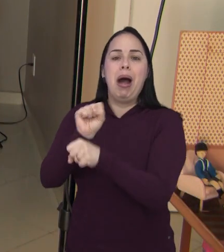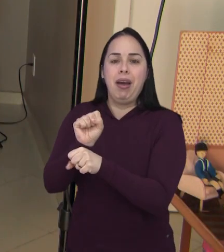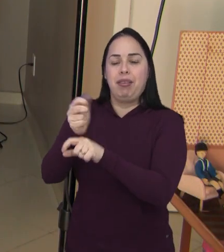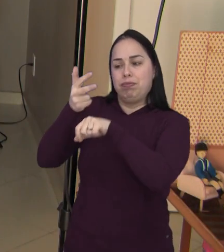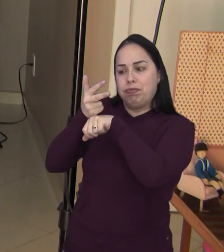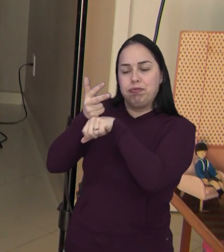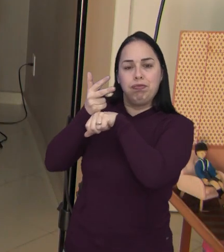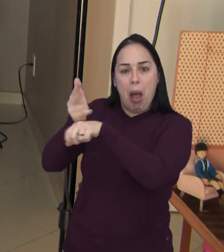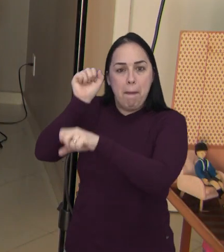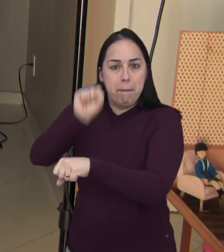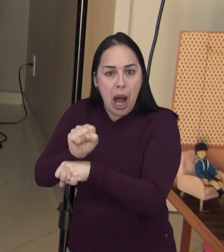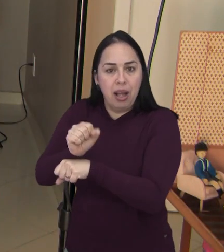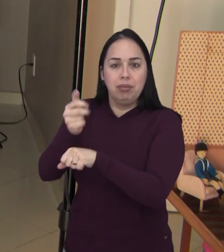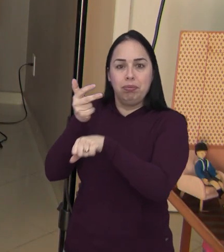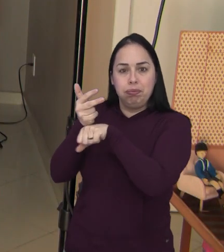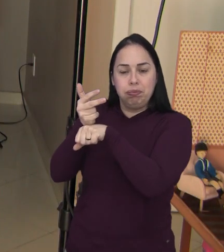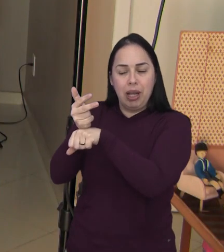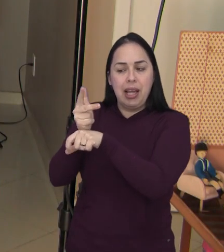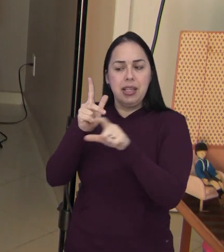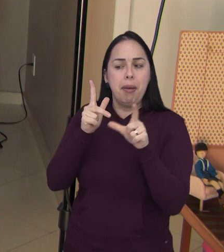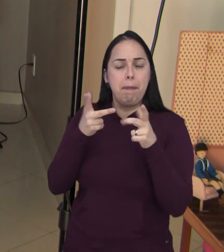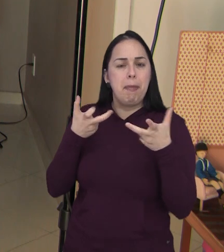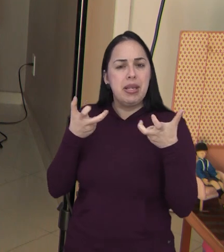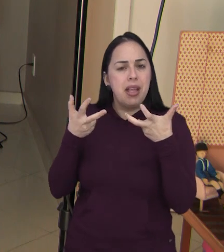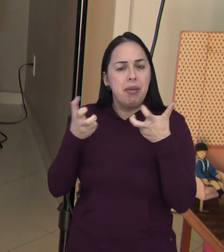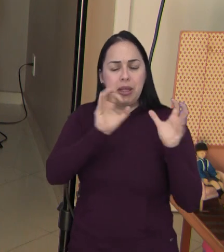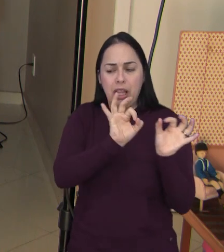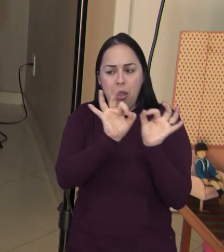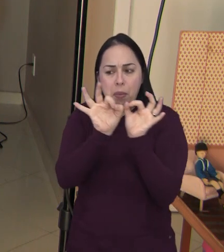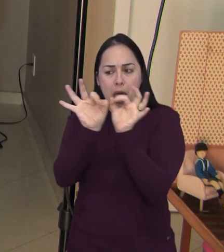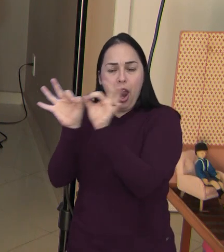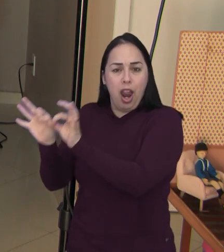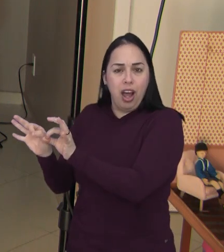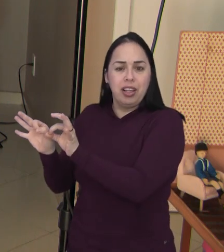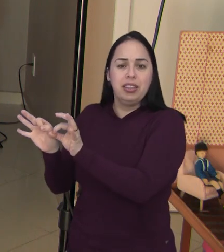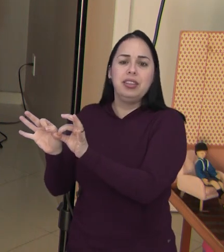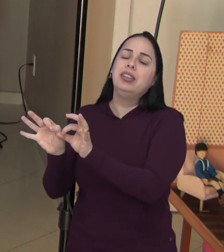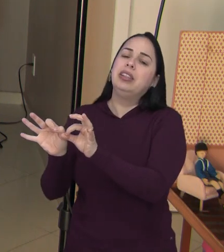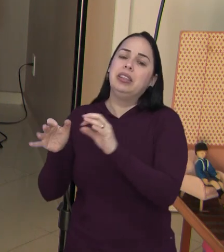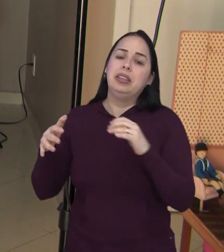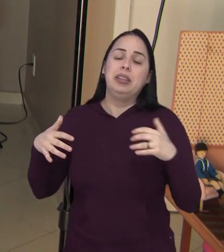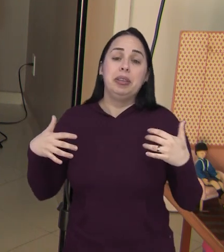vai perceber que entre uma imagem e outra são fotos, né, que a gente